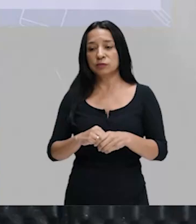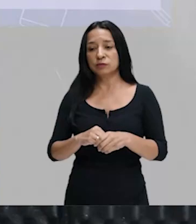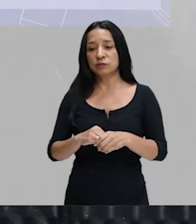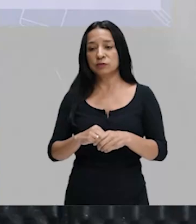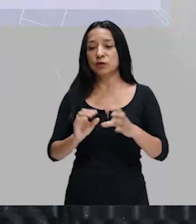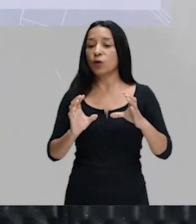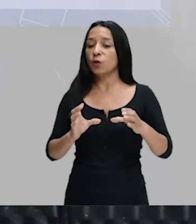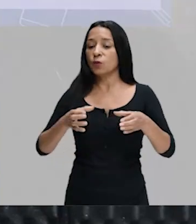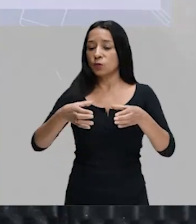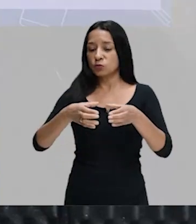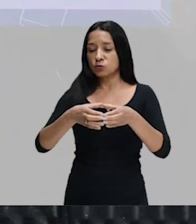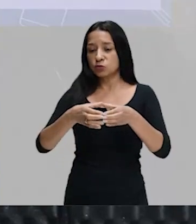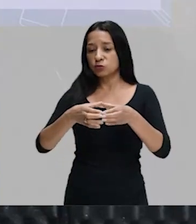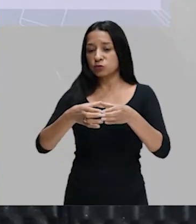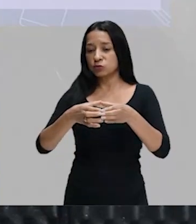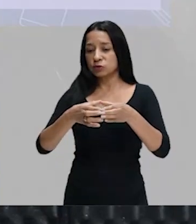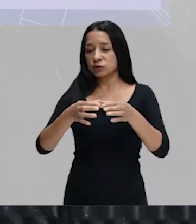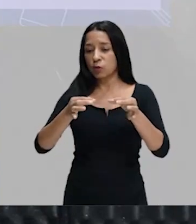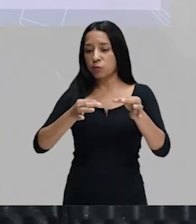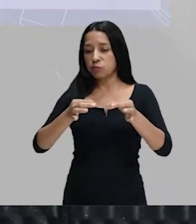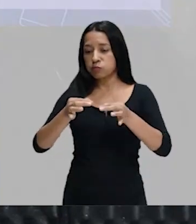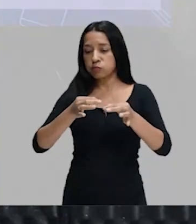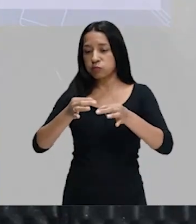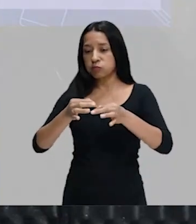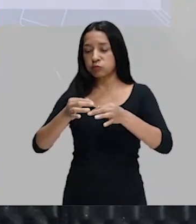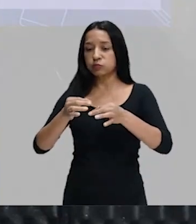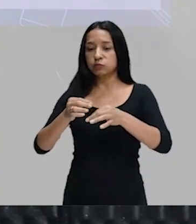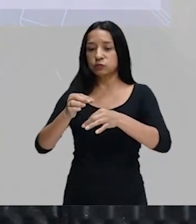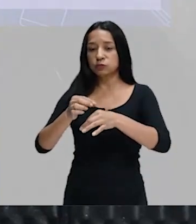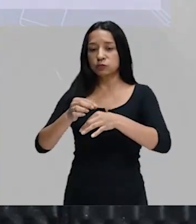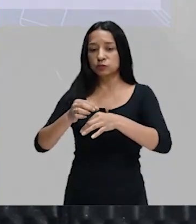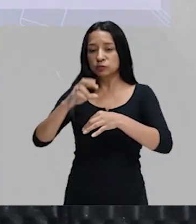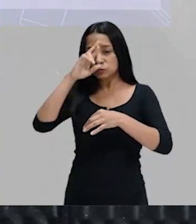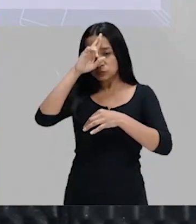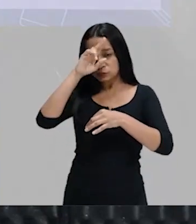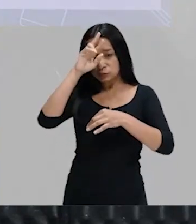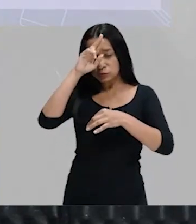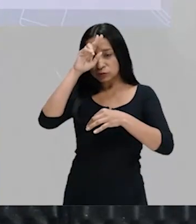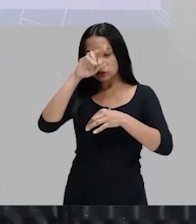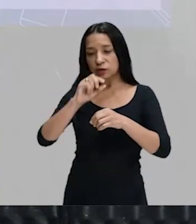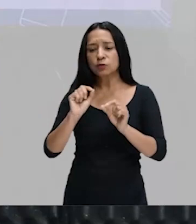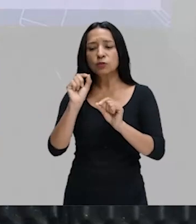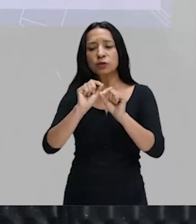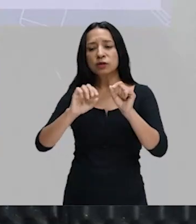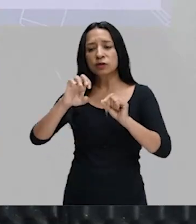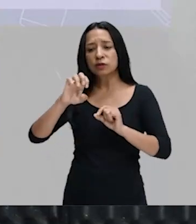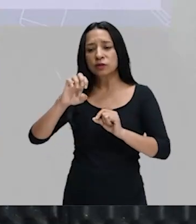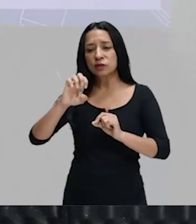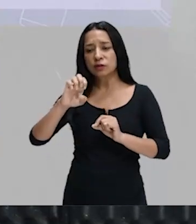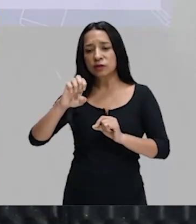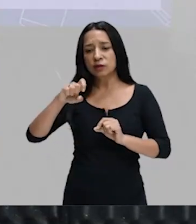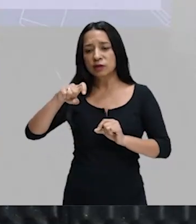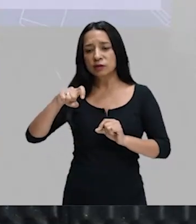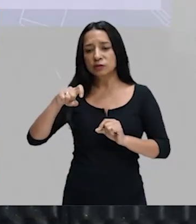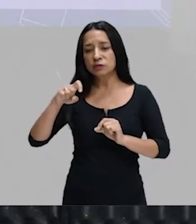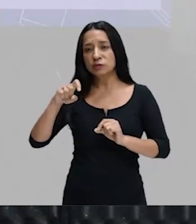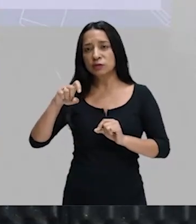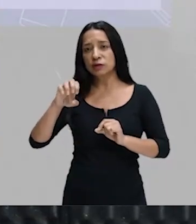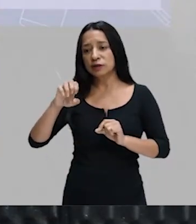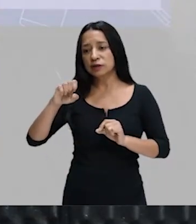dos insetos ou dos artrópodes em geral. O que é um exoesqueleto? Um esqueleto